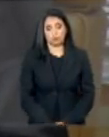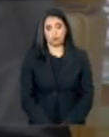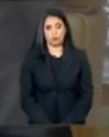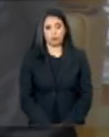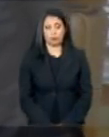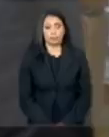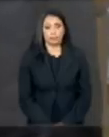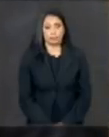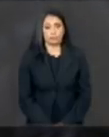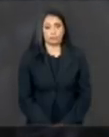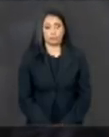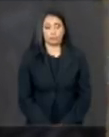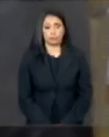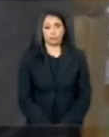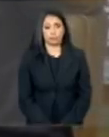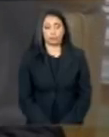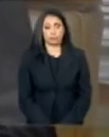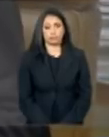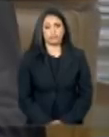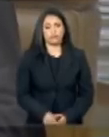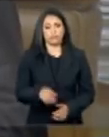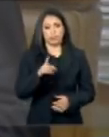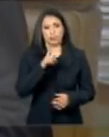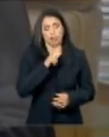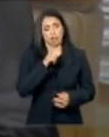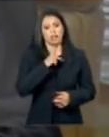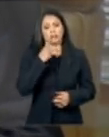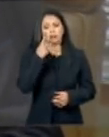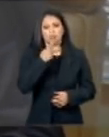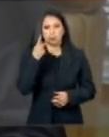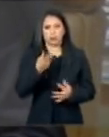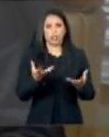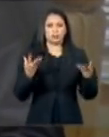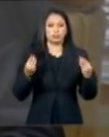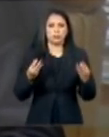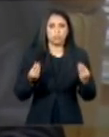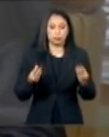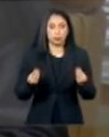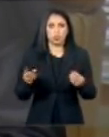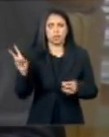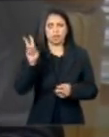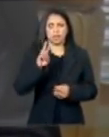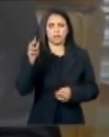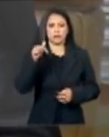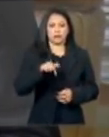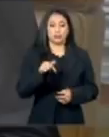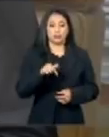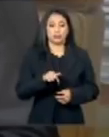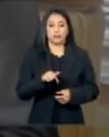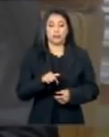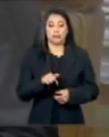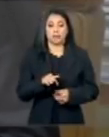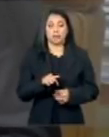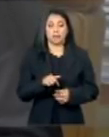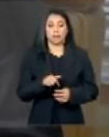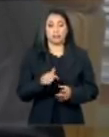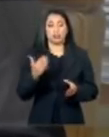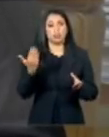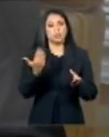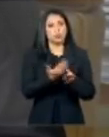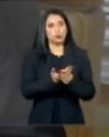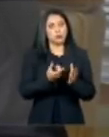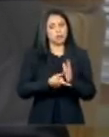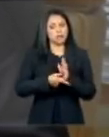citou se várias vezes aqui não é um valioso presidente da lavra da